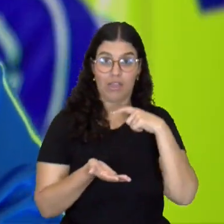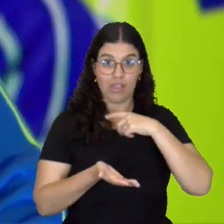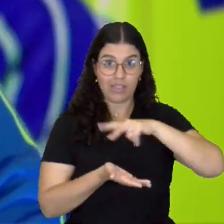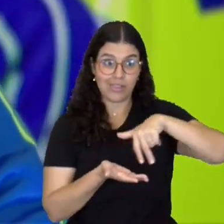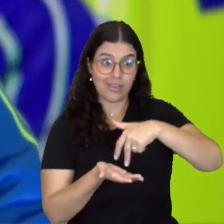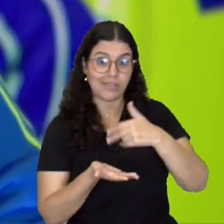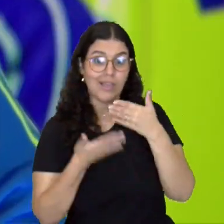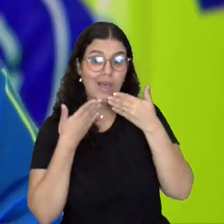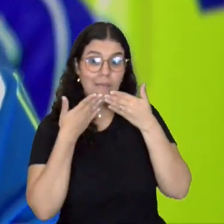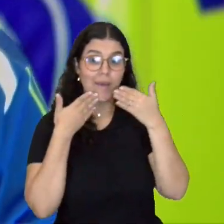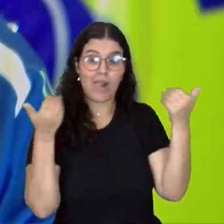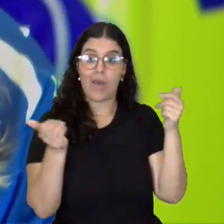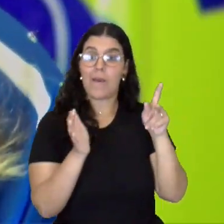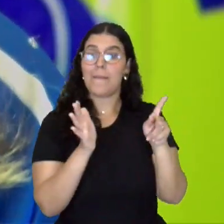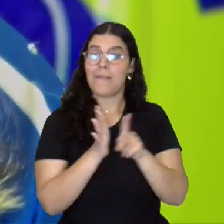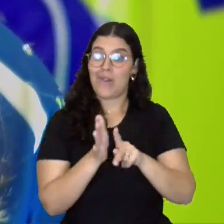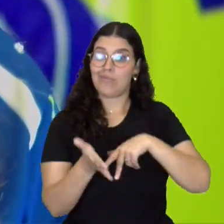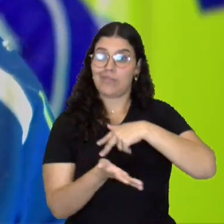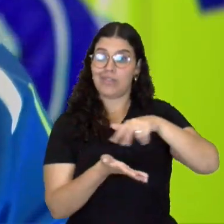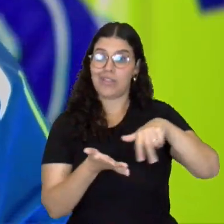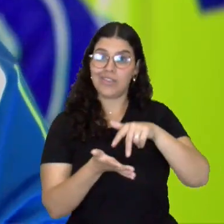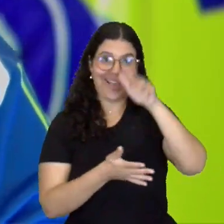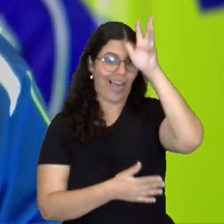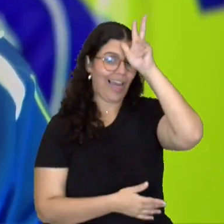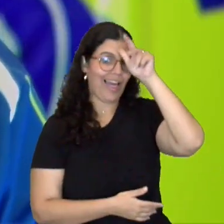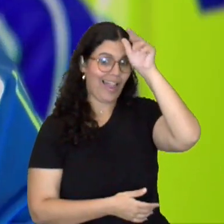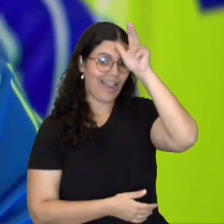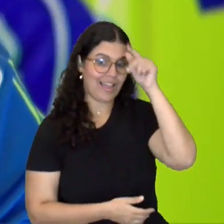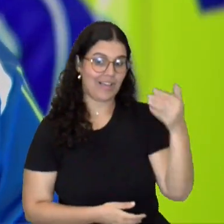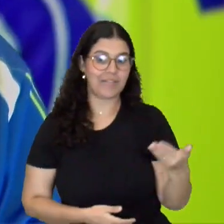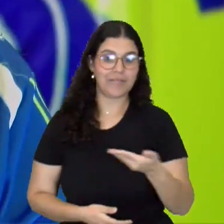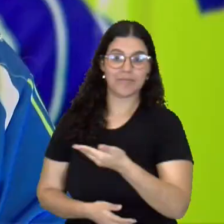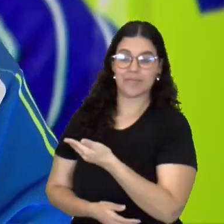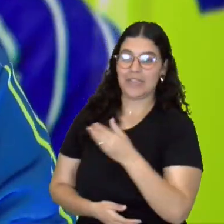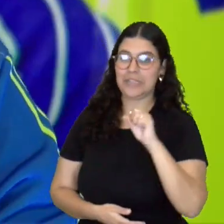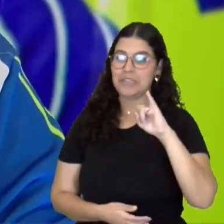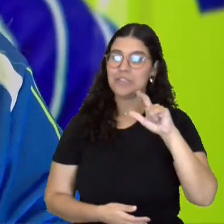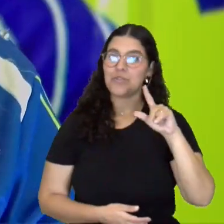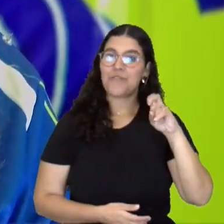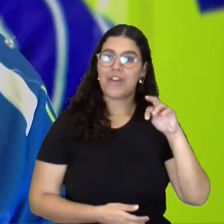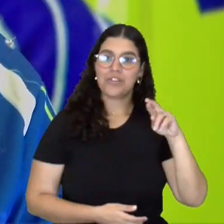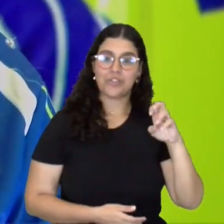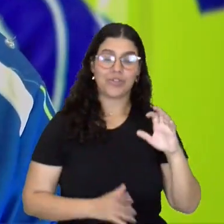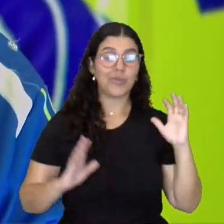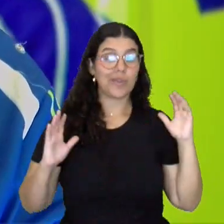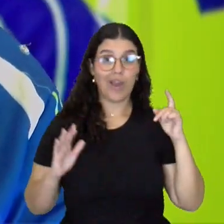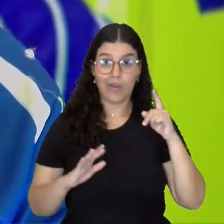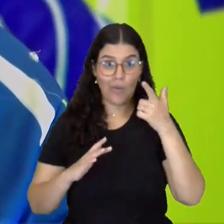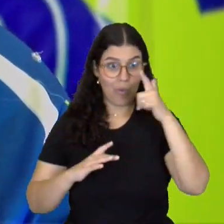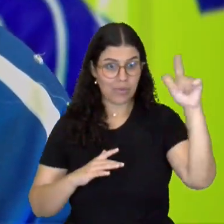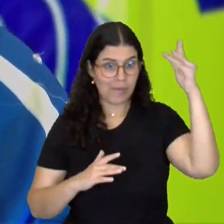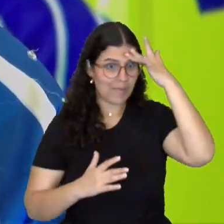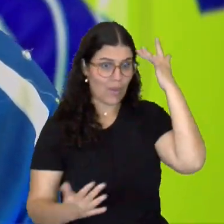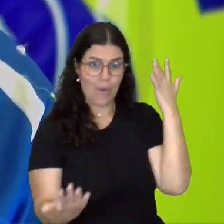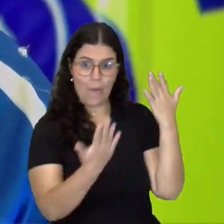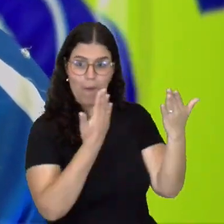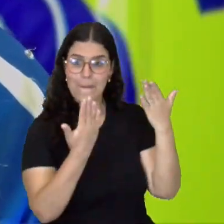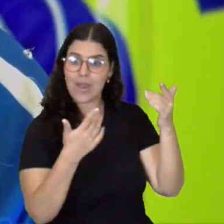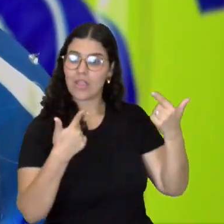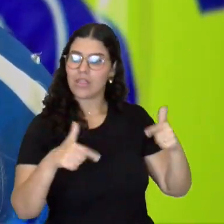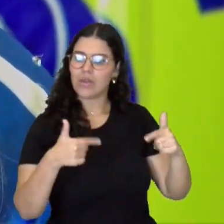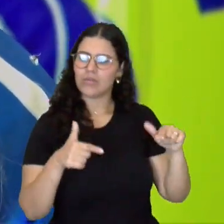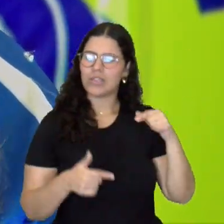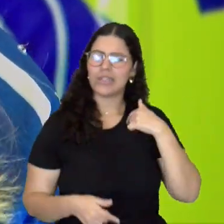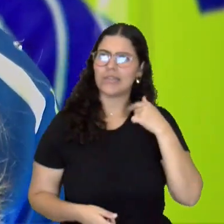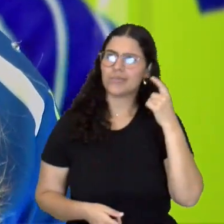dançarino da dança da galinha, que é Silvestre. Não tem pra ninguém, ele é o melhor de todos. E eu tô tentando aqui pra ver se eu não me esqueci